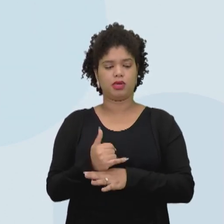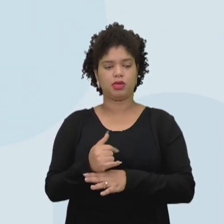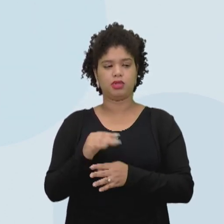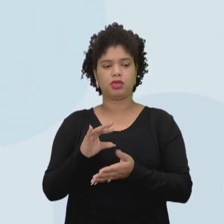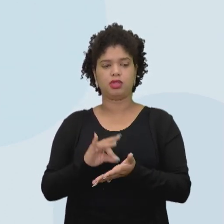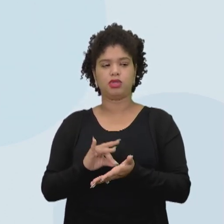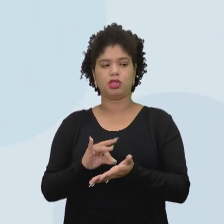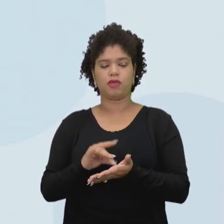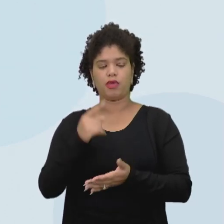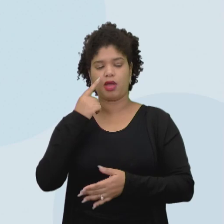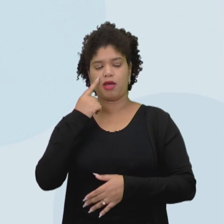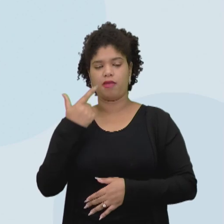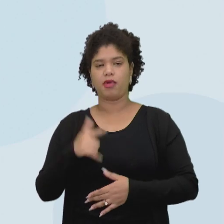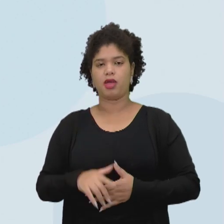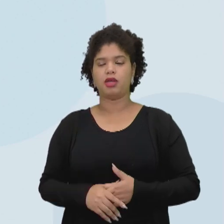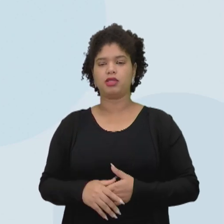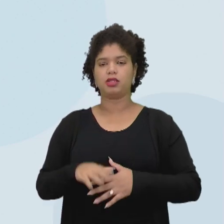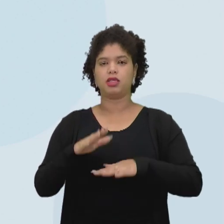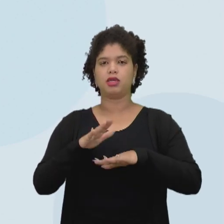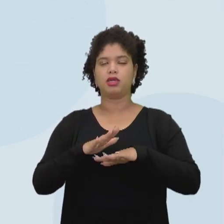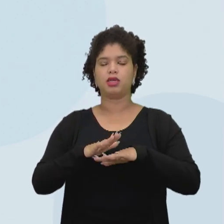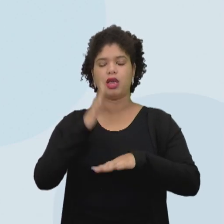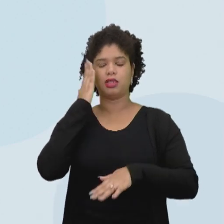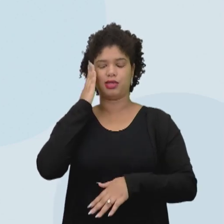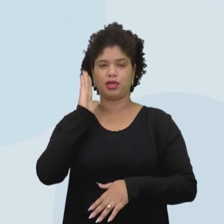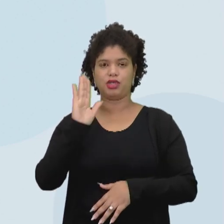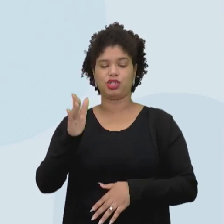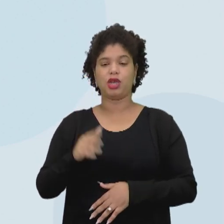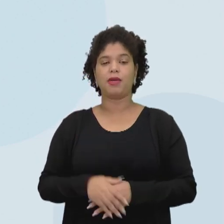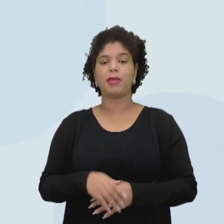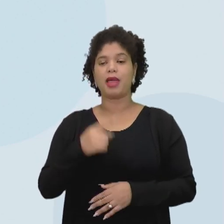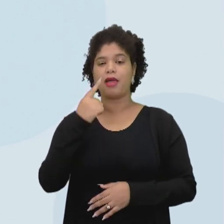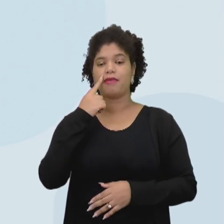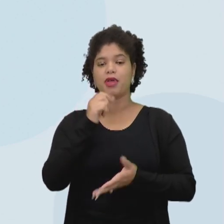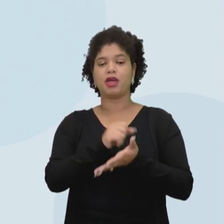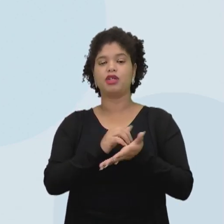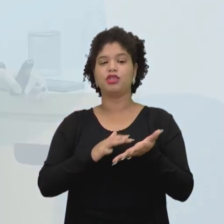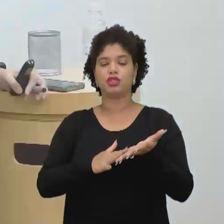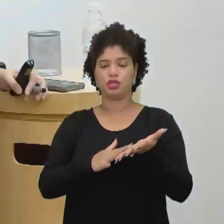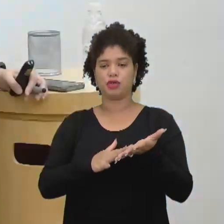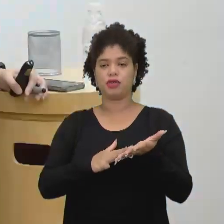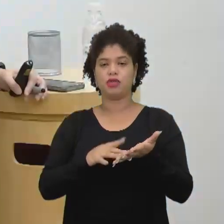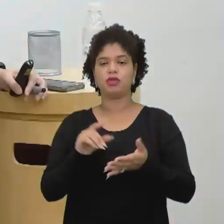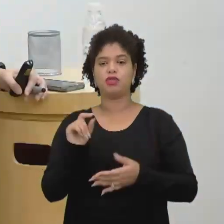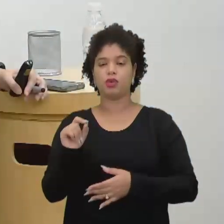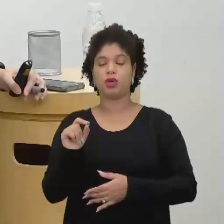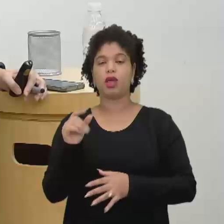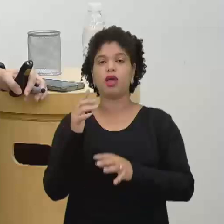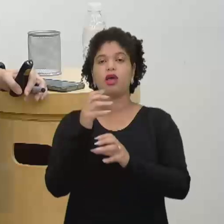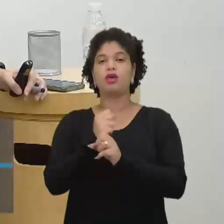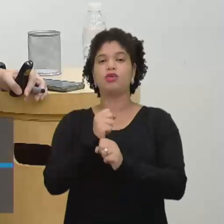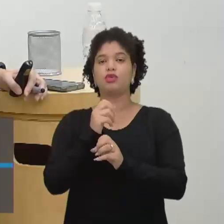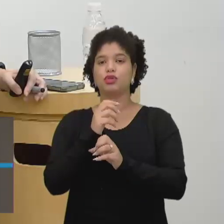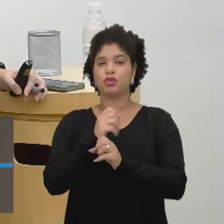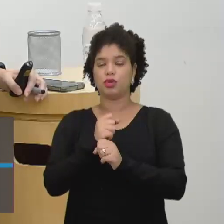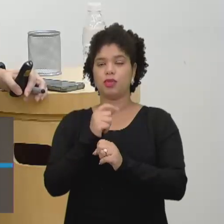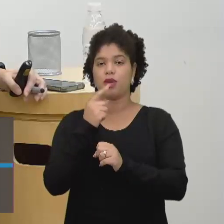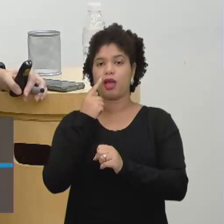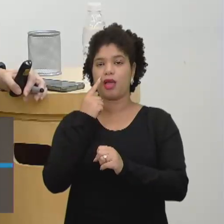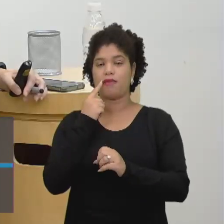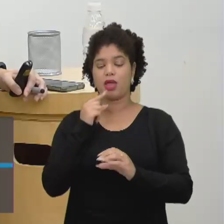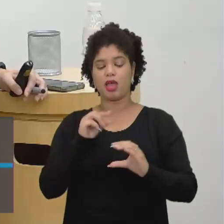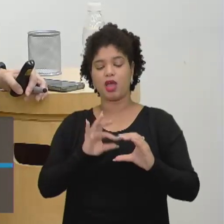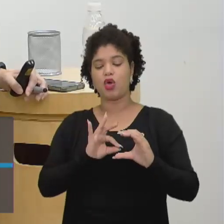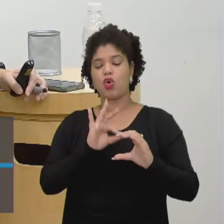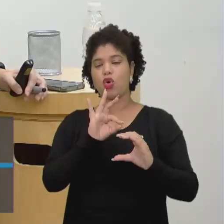exercício quer que eu resolva, eu já sei, ó, eu já sei. Ele vai pedir aí pra mim, com certeza, pra eu calcular o comprimento